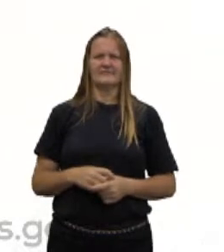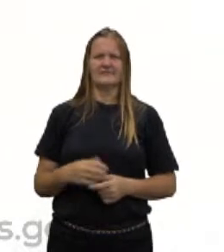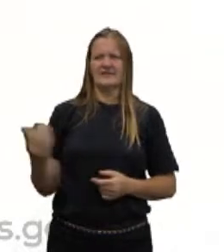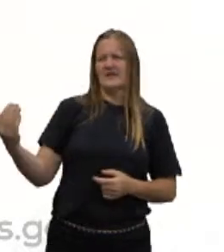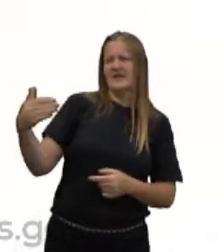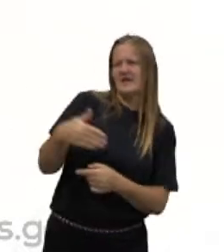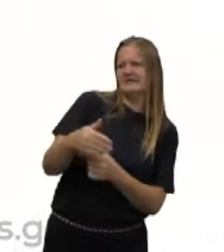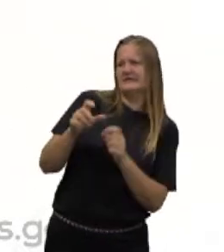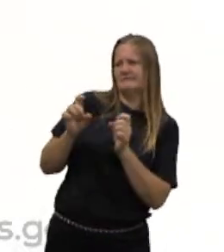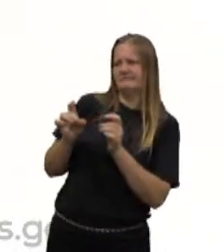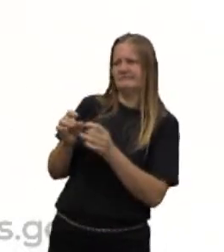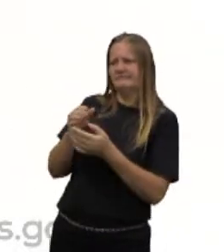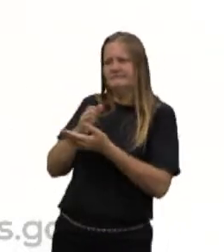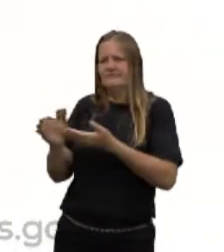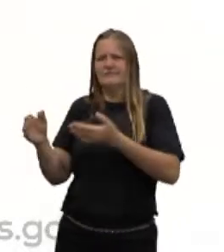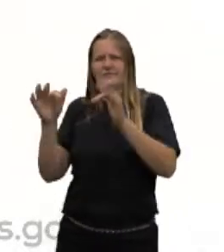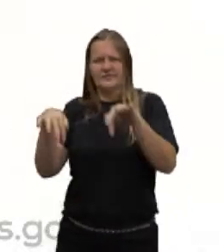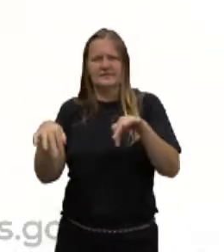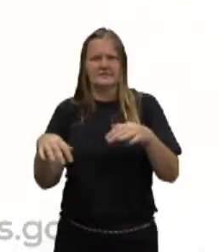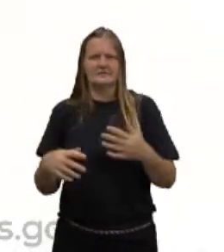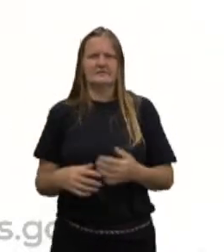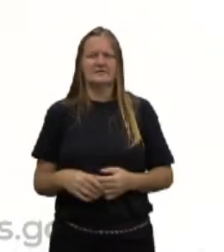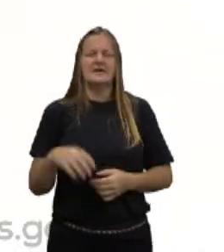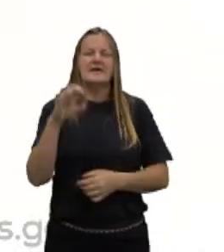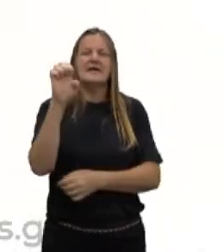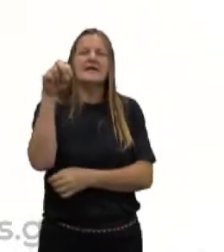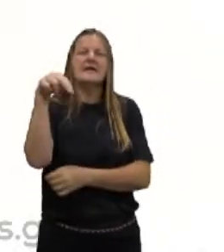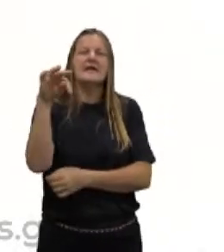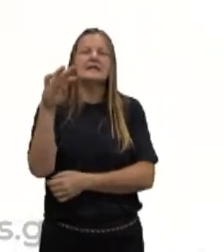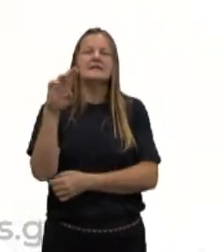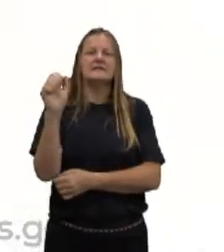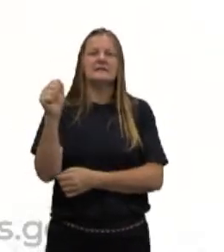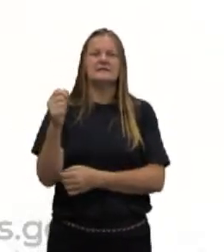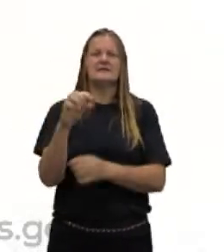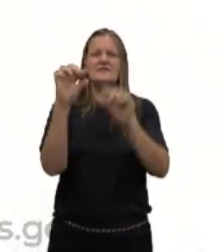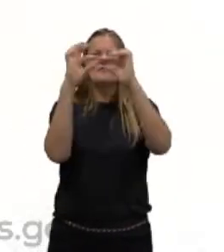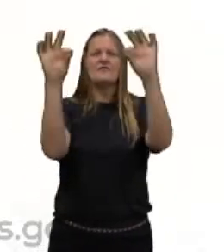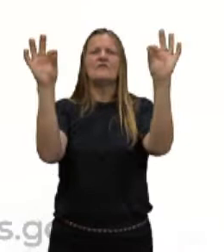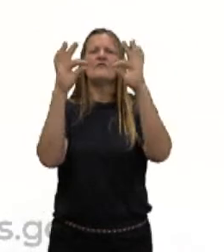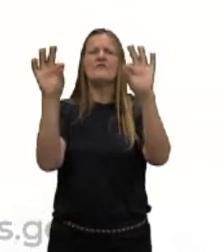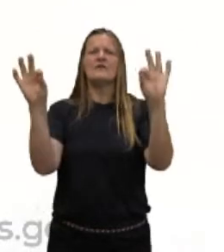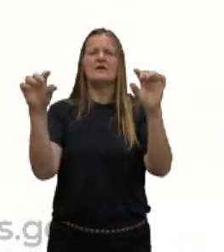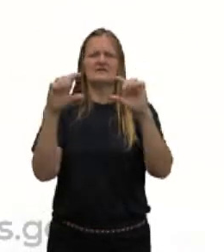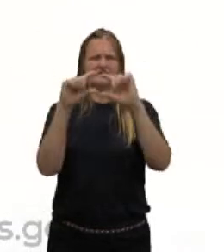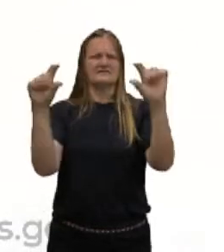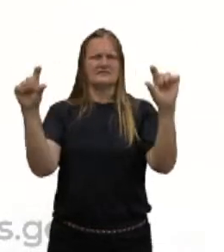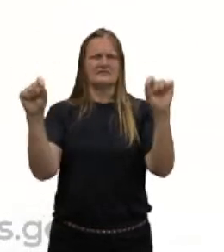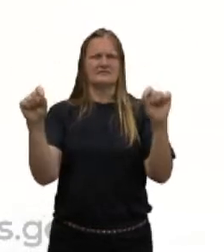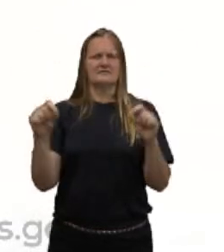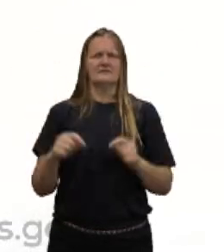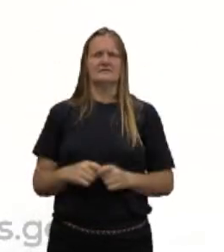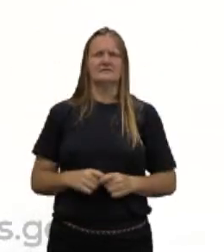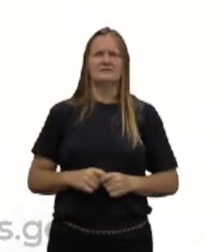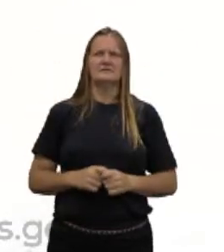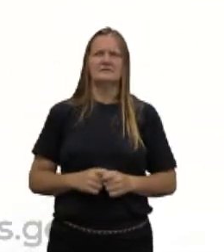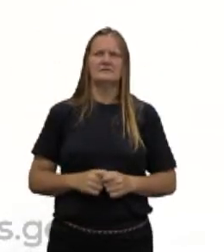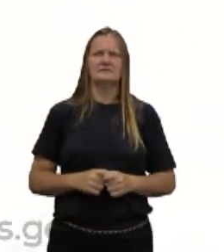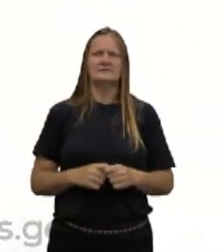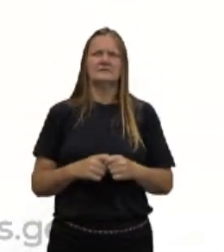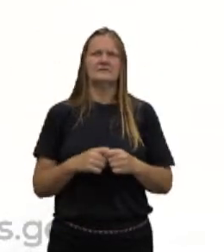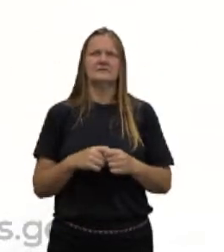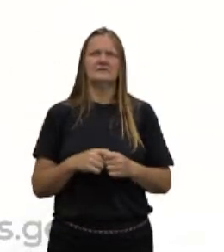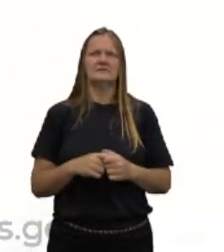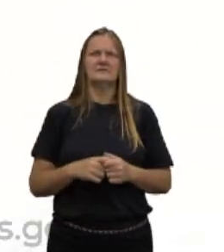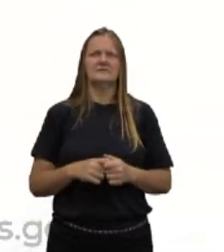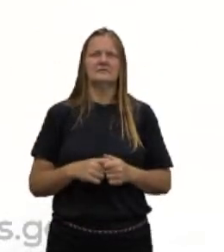Luciana? Olhando a frase assim, parece ter alguma coisa estranha? Eu acredito que na conjugação daqueles verbos, o saiba